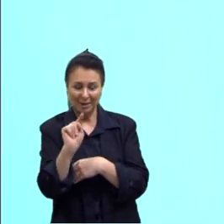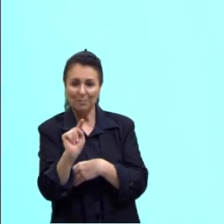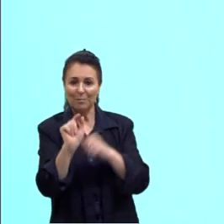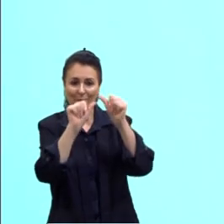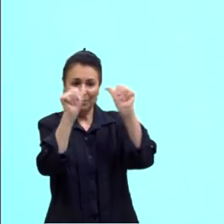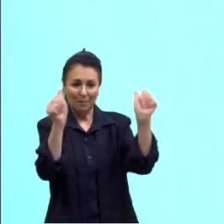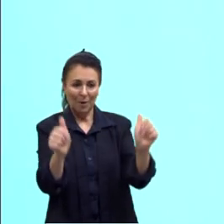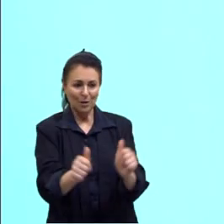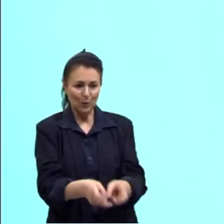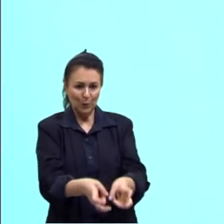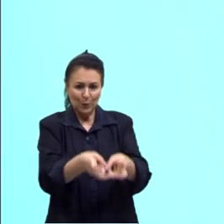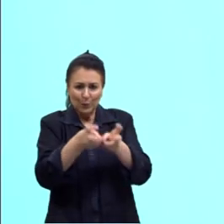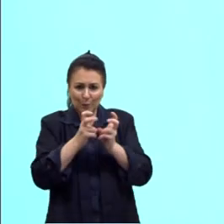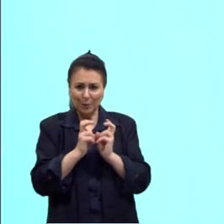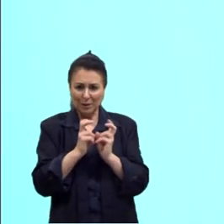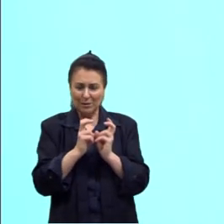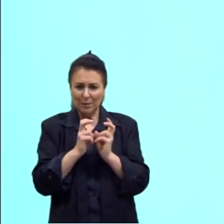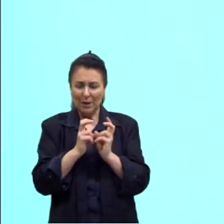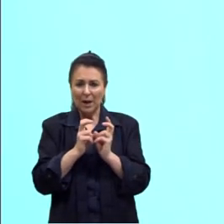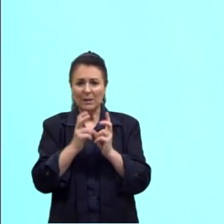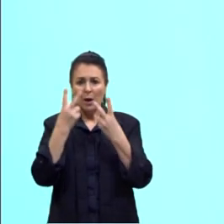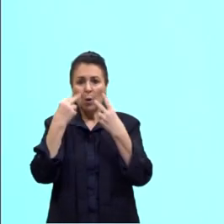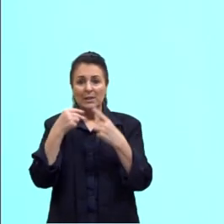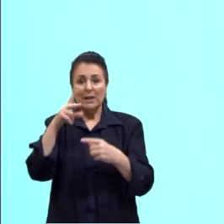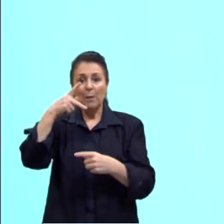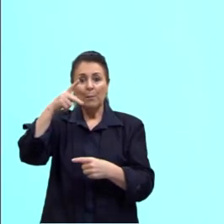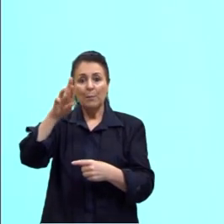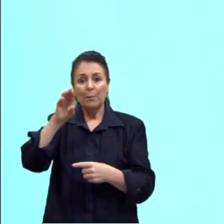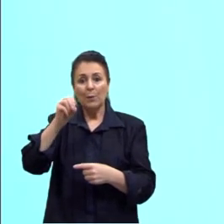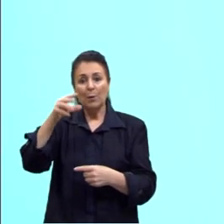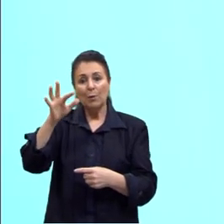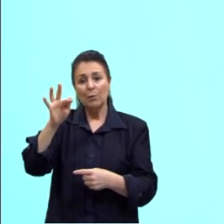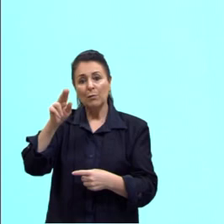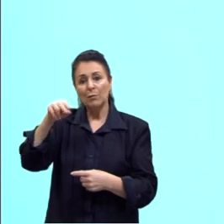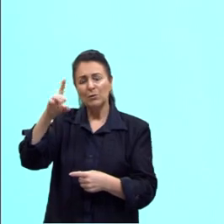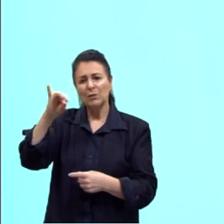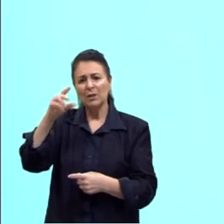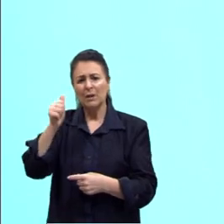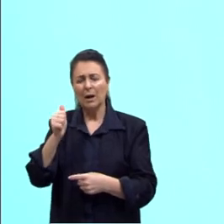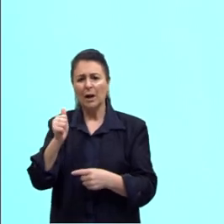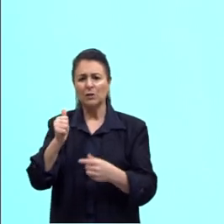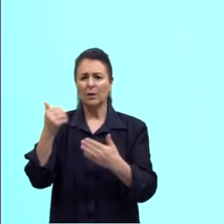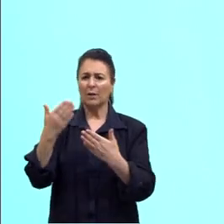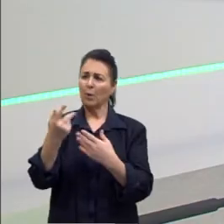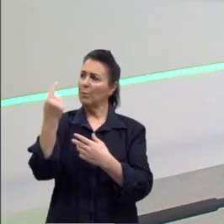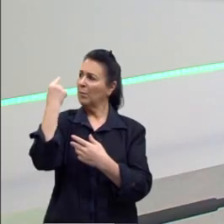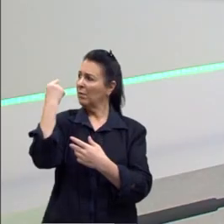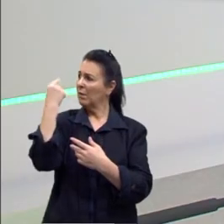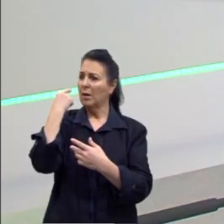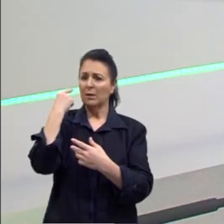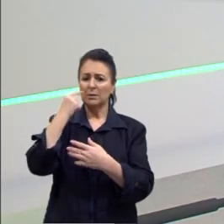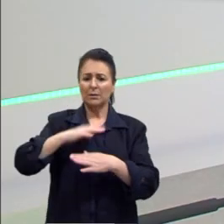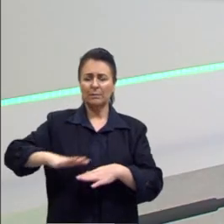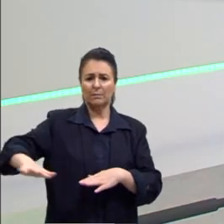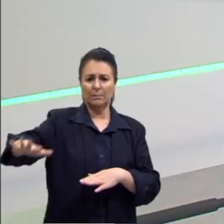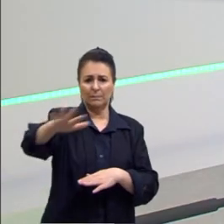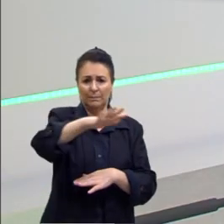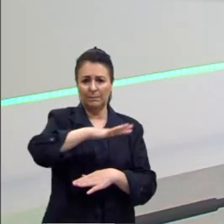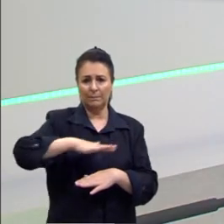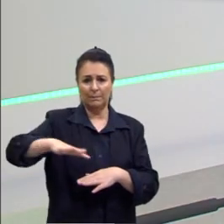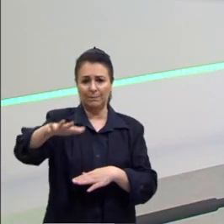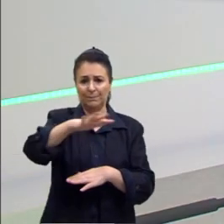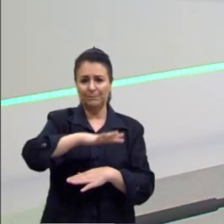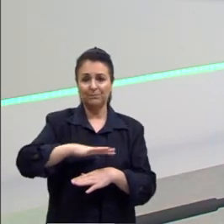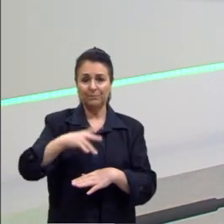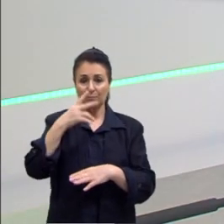nós conseguimos perceber essa noção de profundidade em uma paisagem de um bosque de um vale atrás